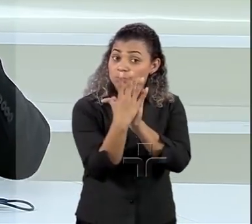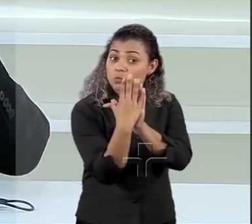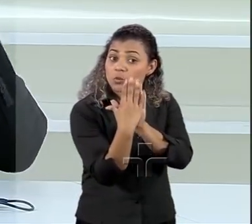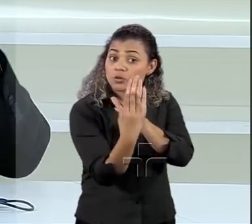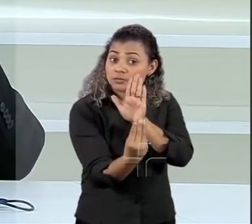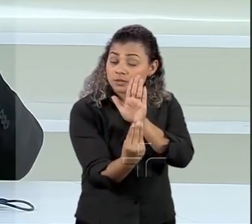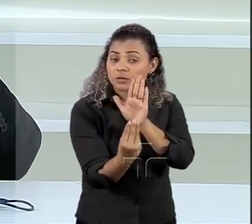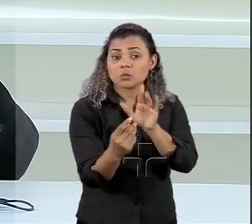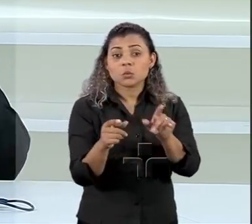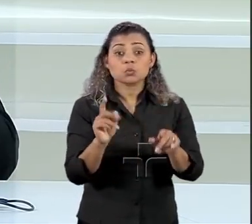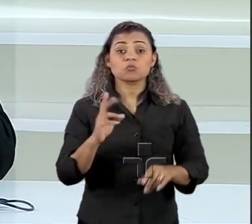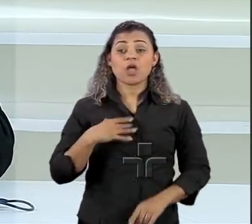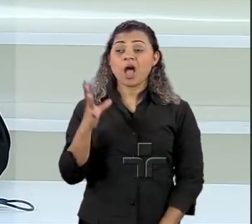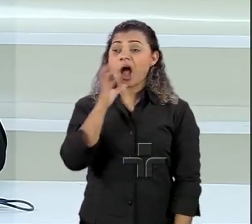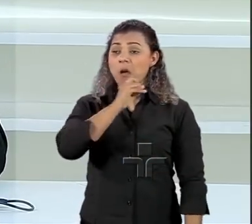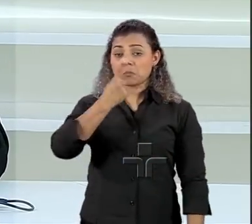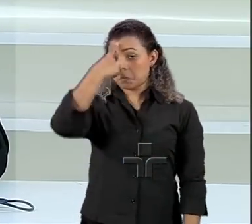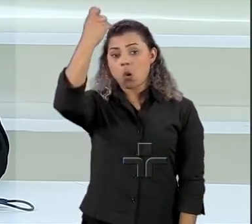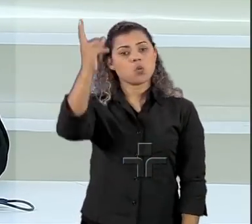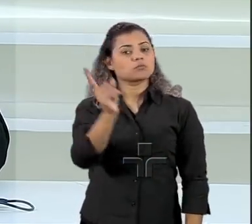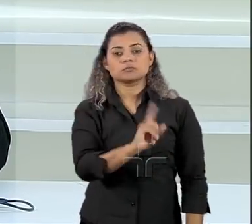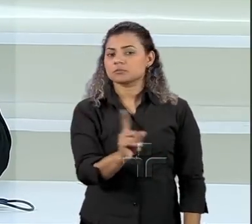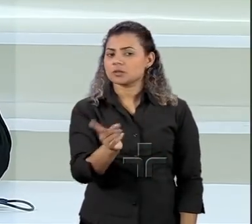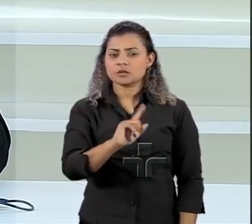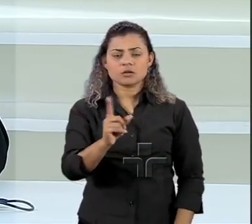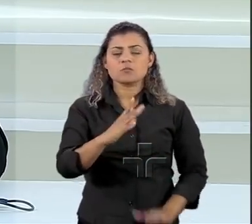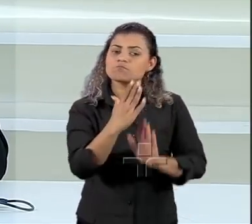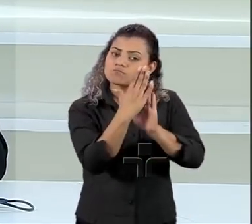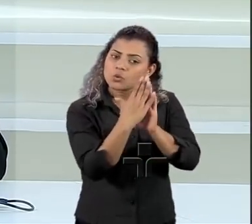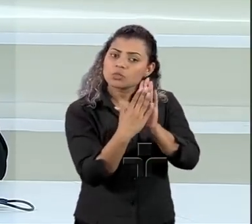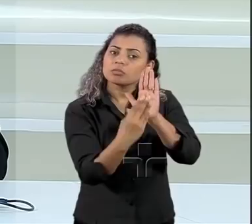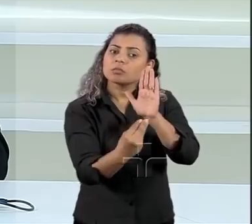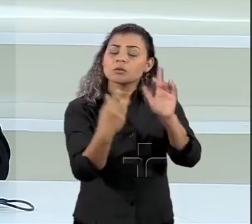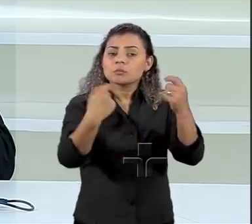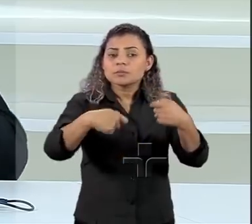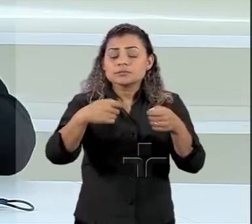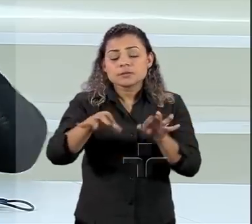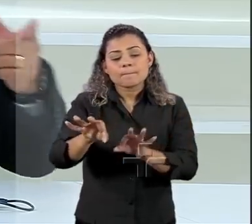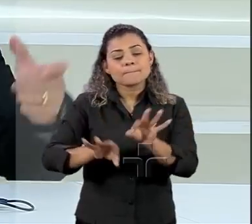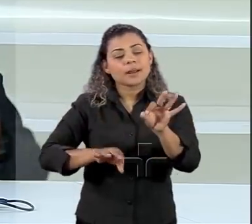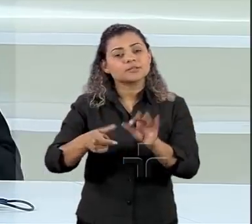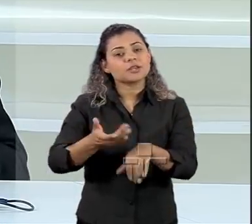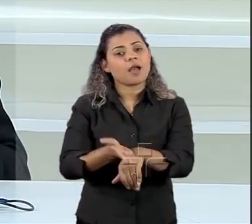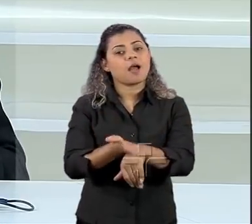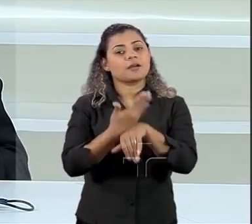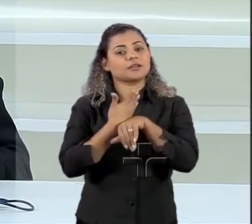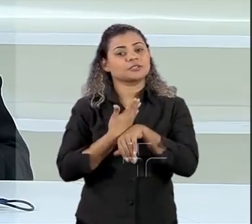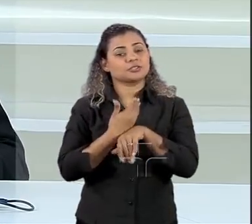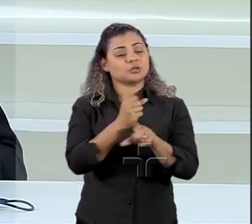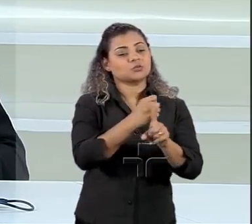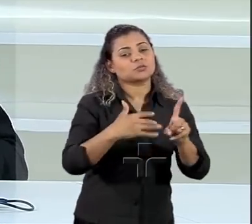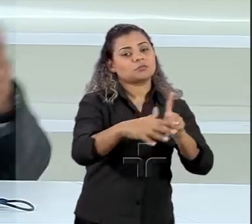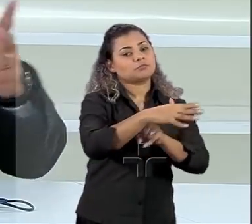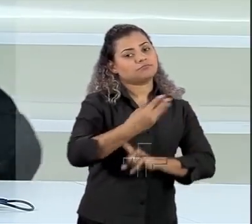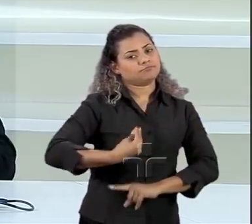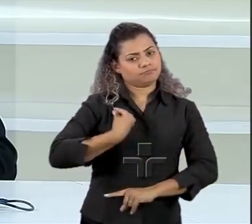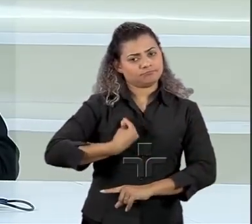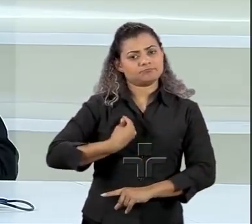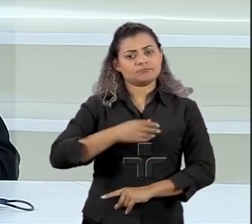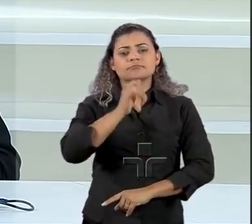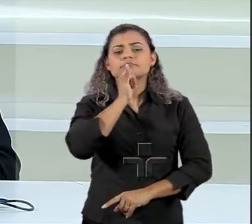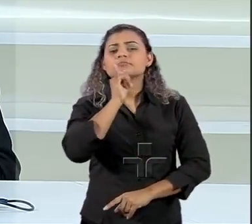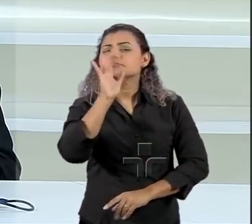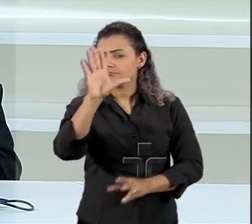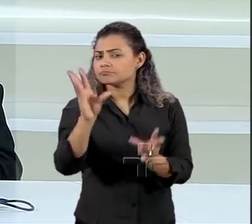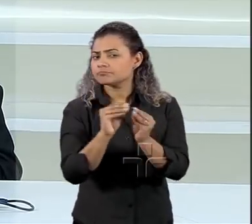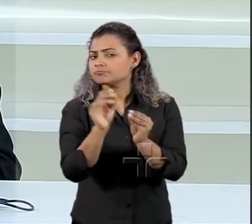não foi de um dia para a noite, a reprodução desse modelo precisa ser muito bem elaborada para que a sociedade participe disso. Eu vou dar um exemplo com uma coisa